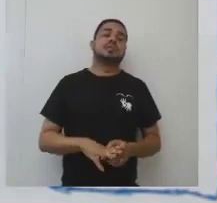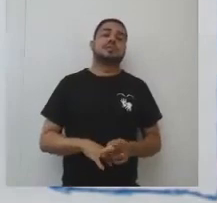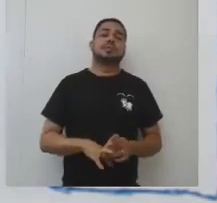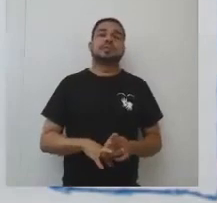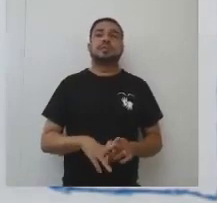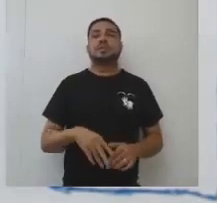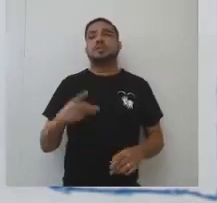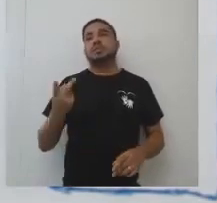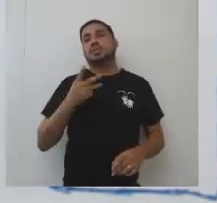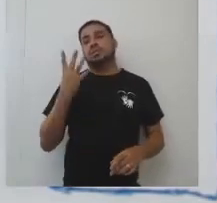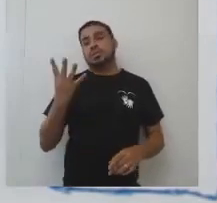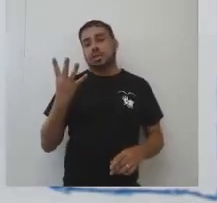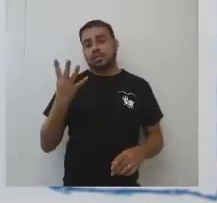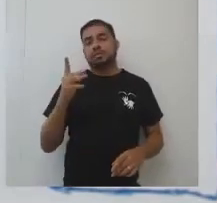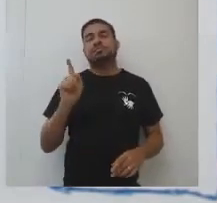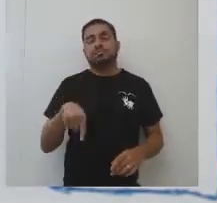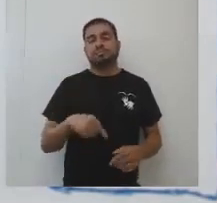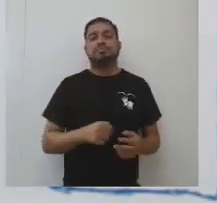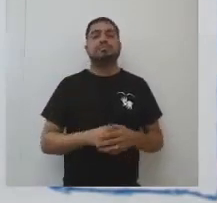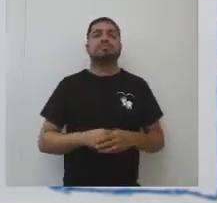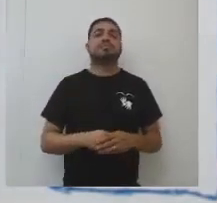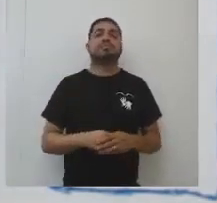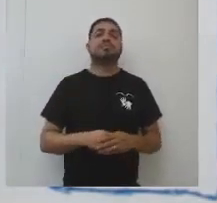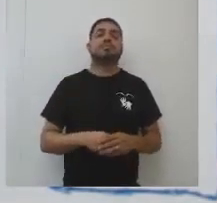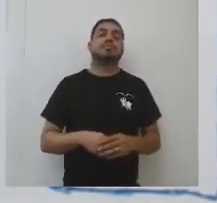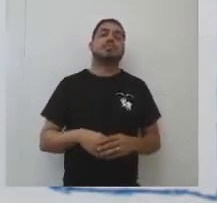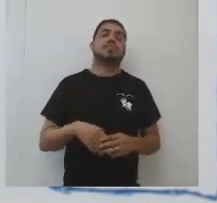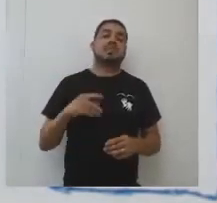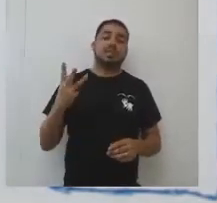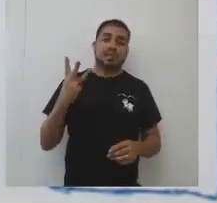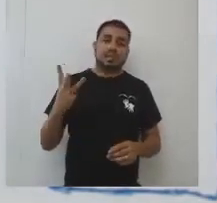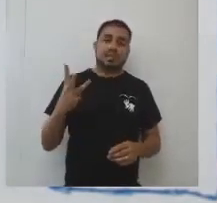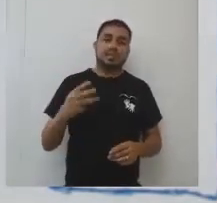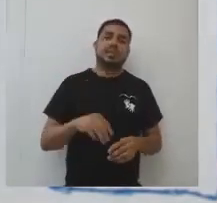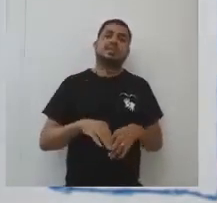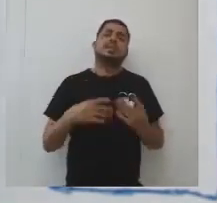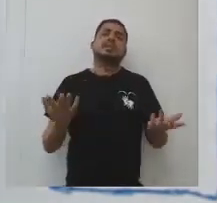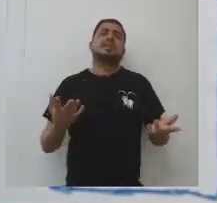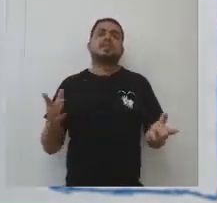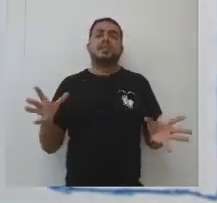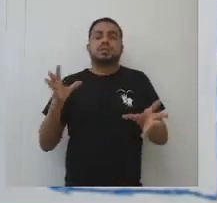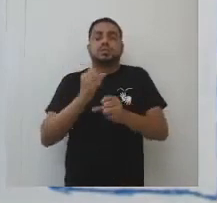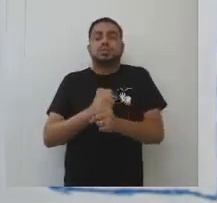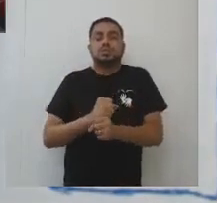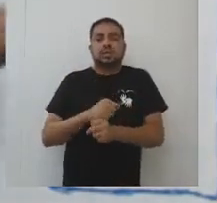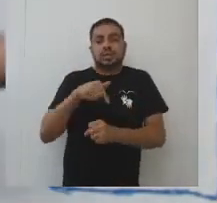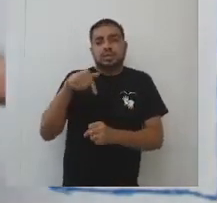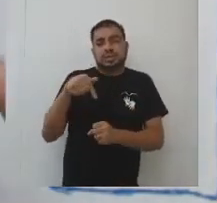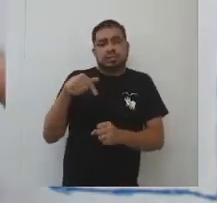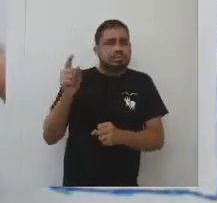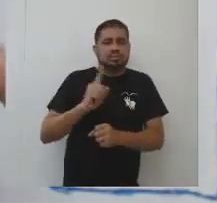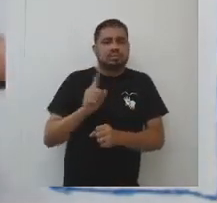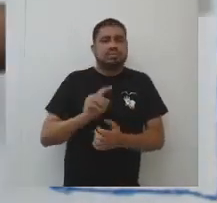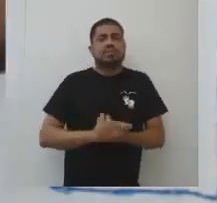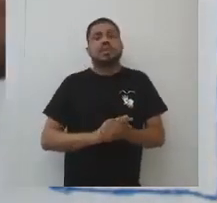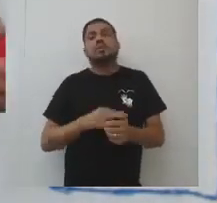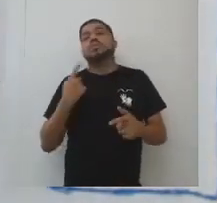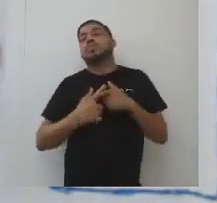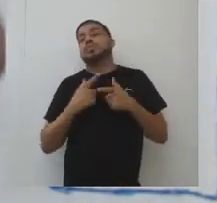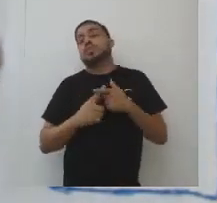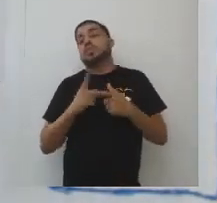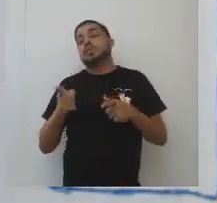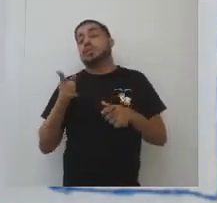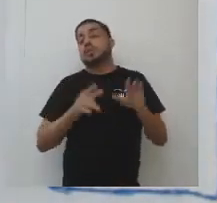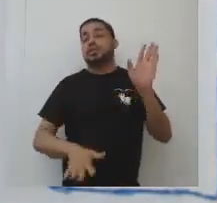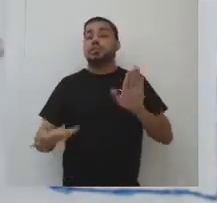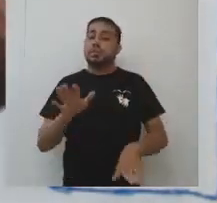dizendo que é 4? É B o senhor não está dizendo que é 3? Então a soma só pode dar 7? Não. Porque você tem que